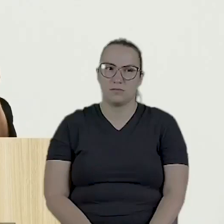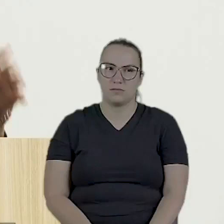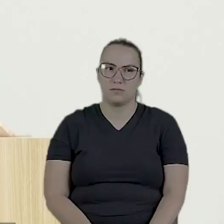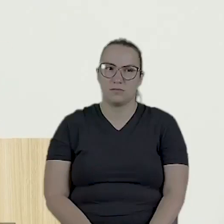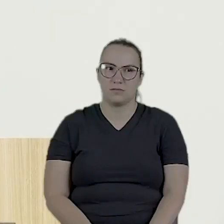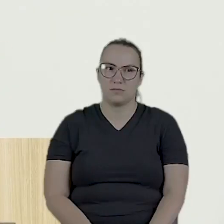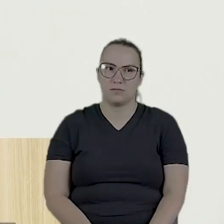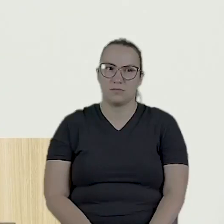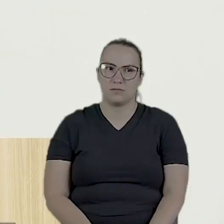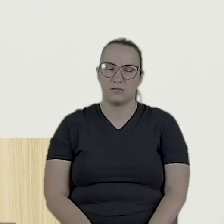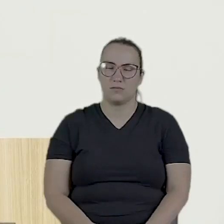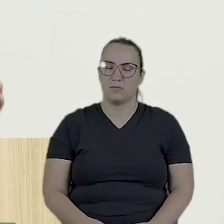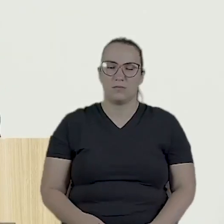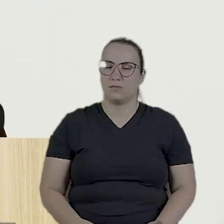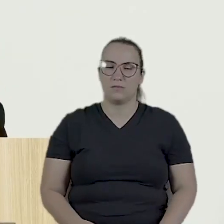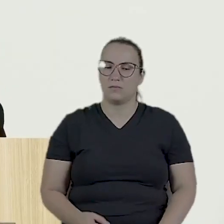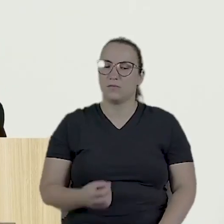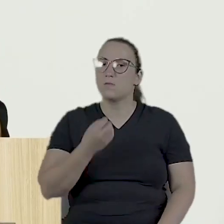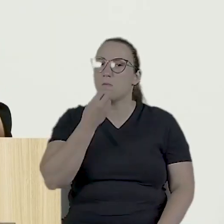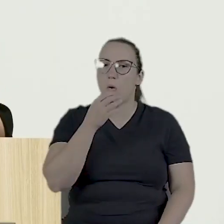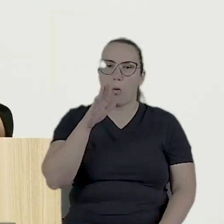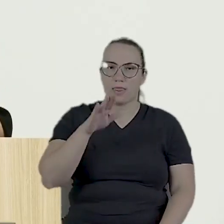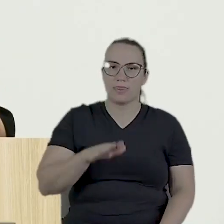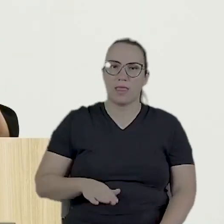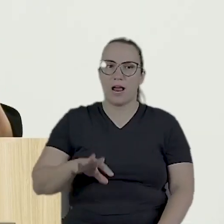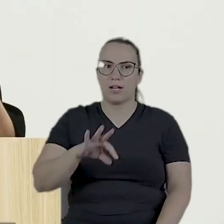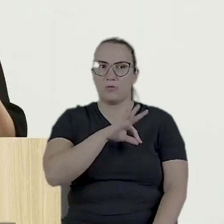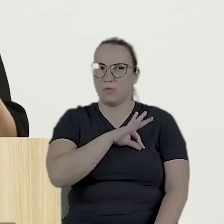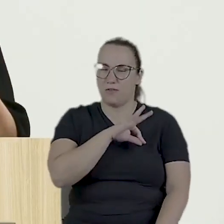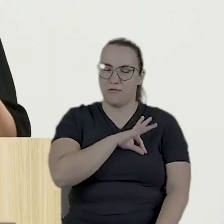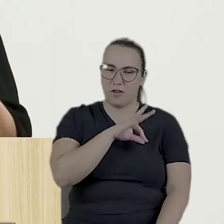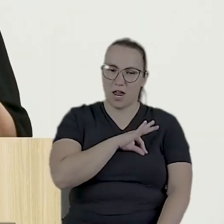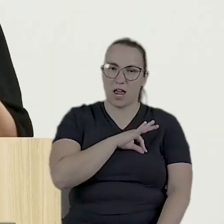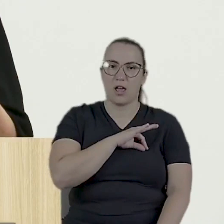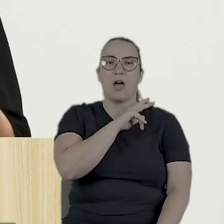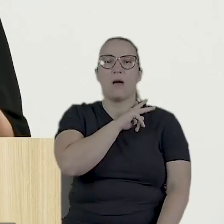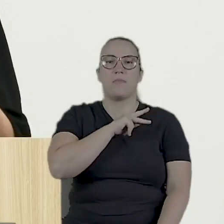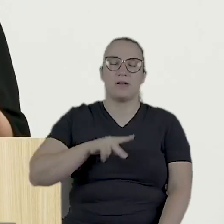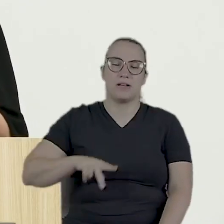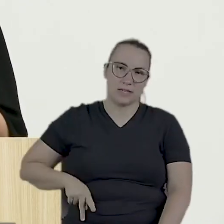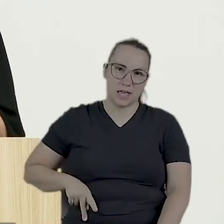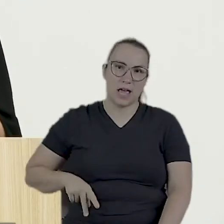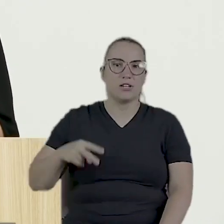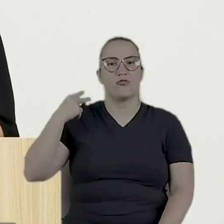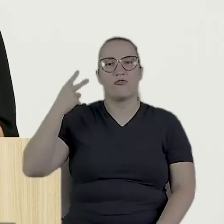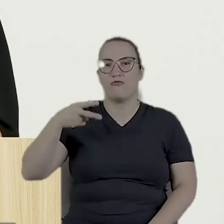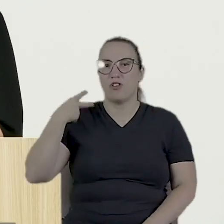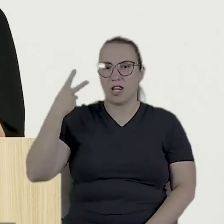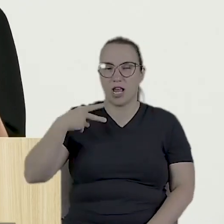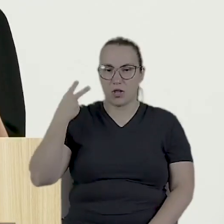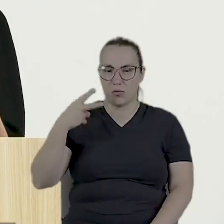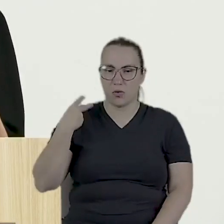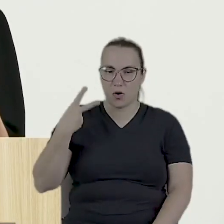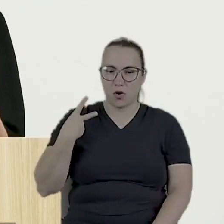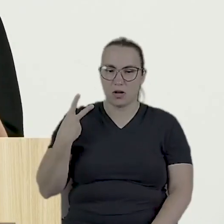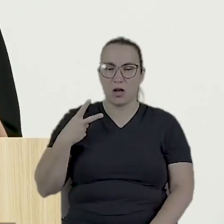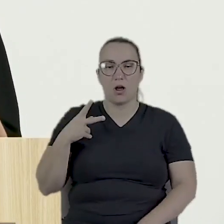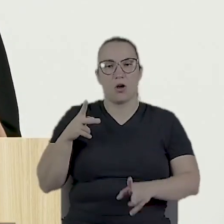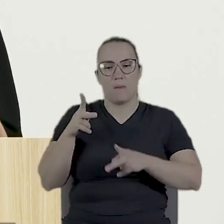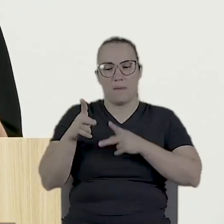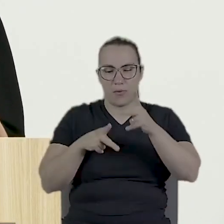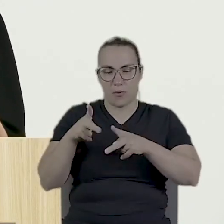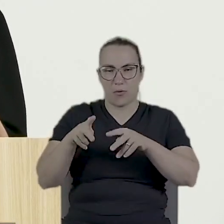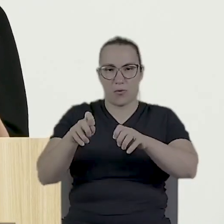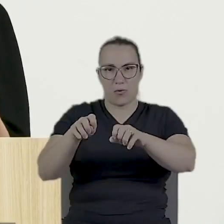Boa tarde, prefeito, presidente, vereadores, público, Simone,